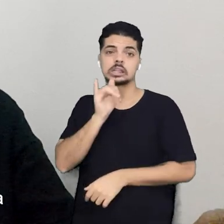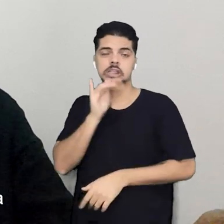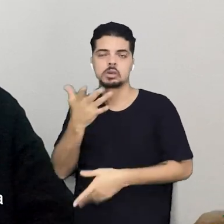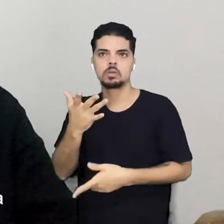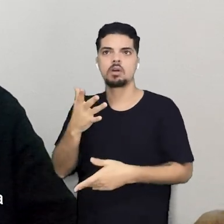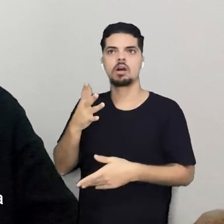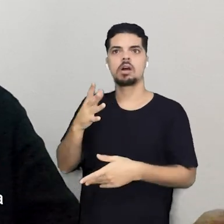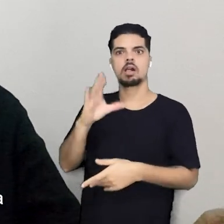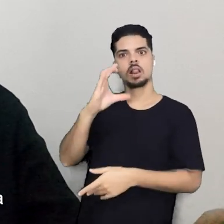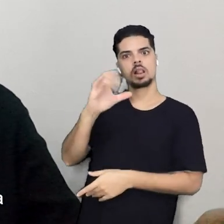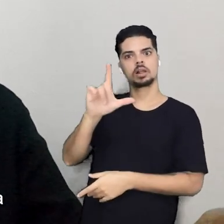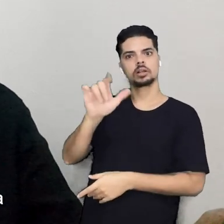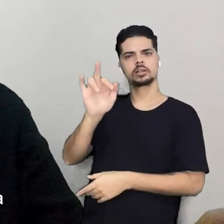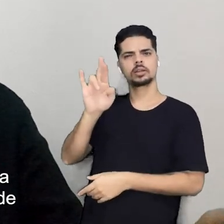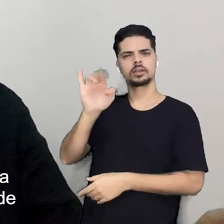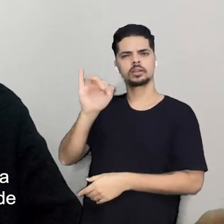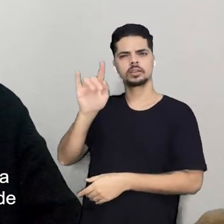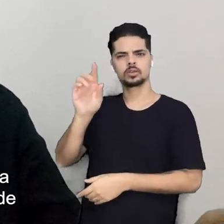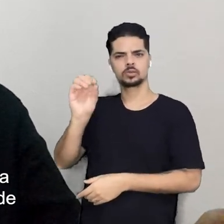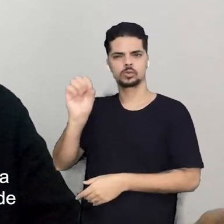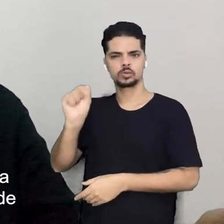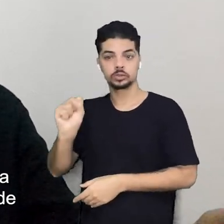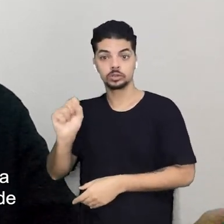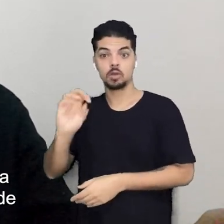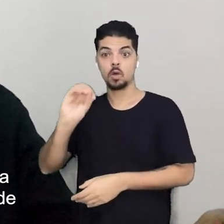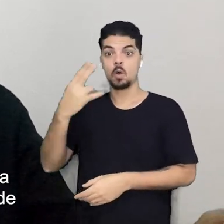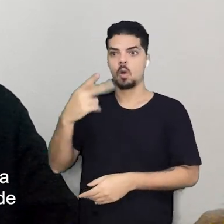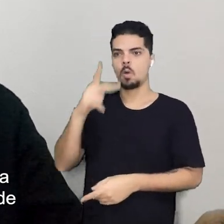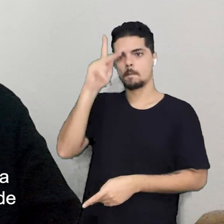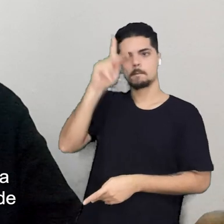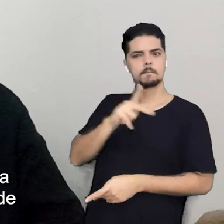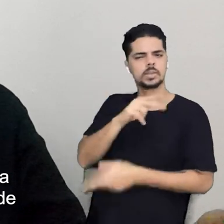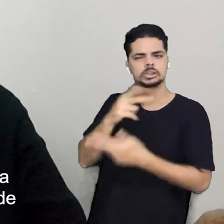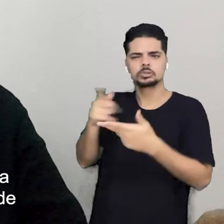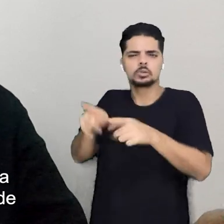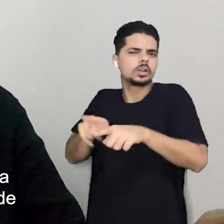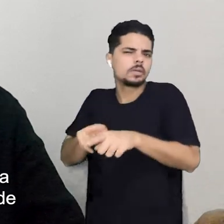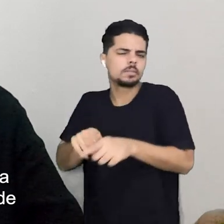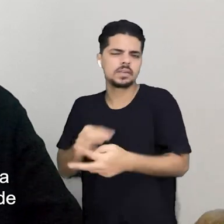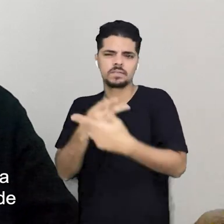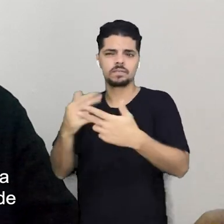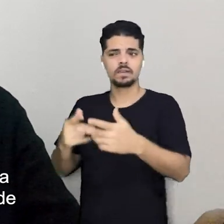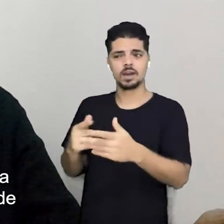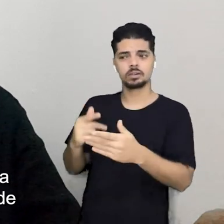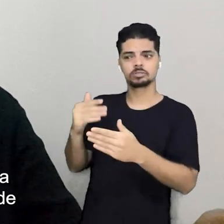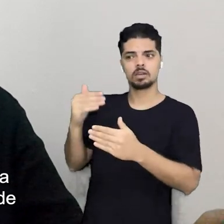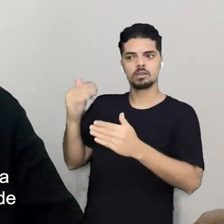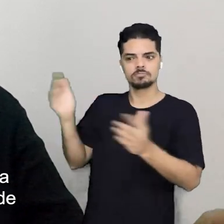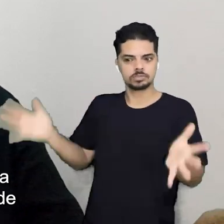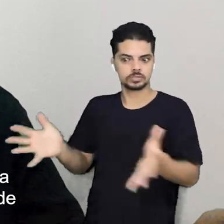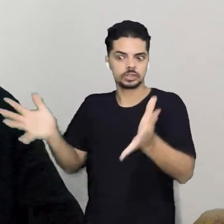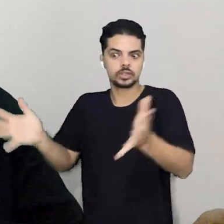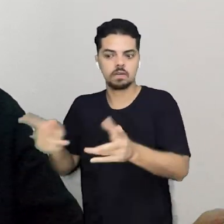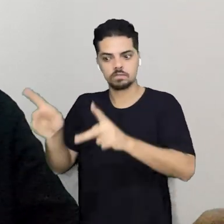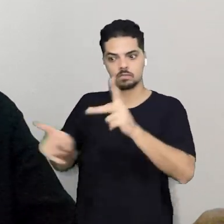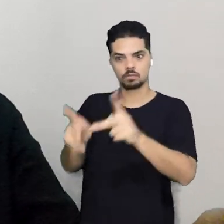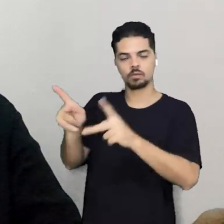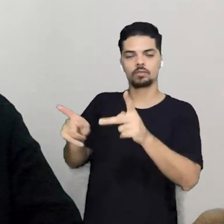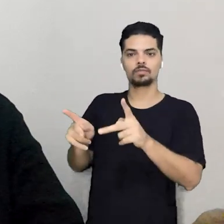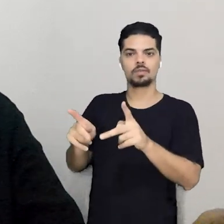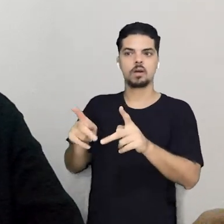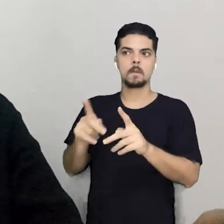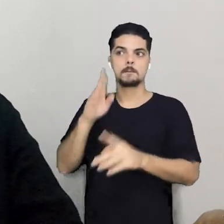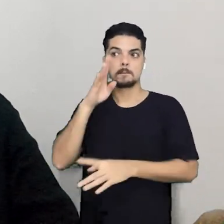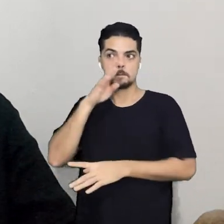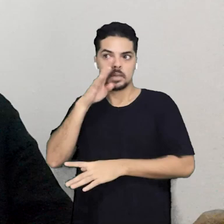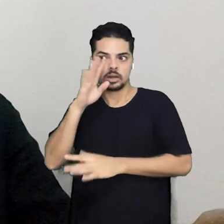dizendo que a liberdade de imprensa sacudiu o mundo luso-brasileiro. Ainda que autorizado, o exercício dessa liberdade era uma